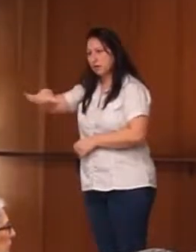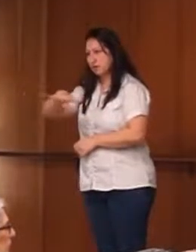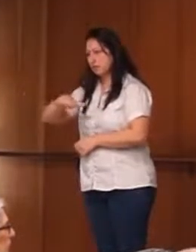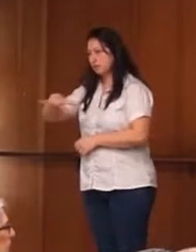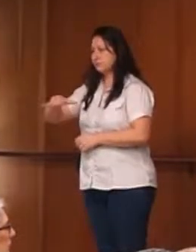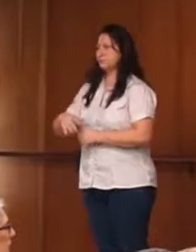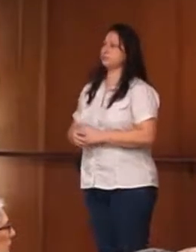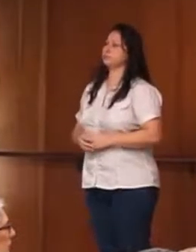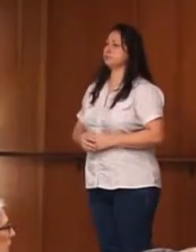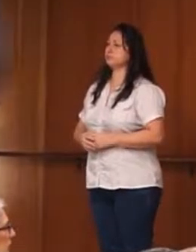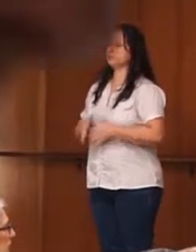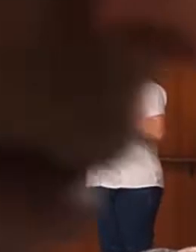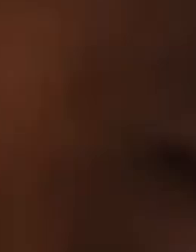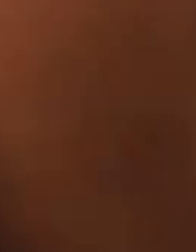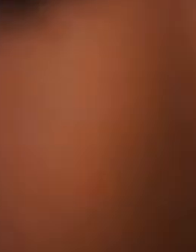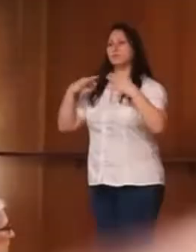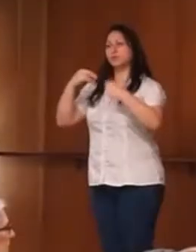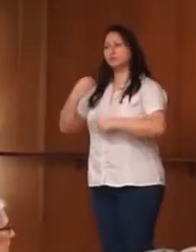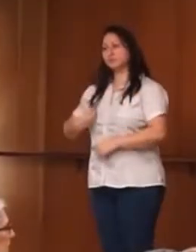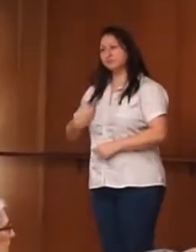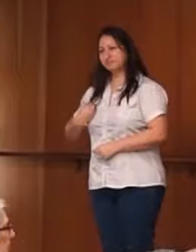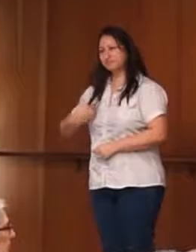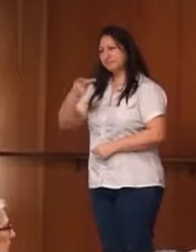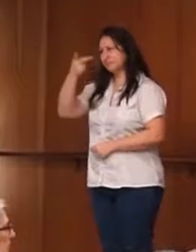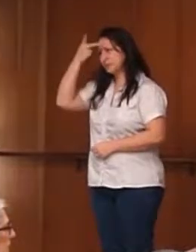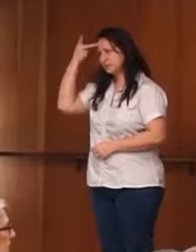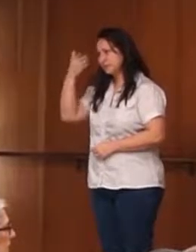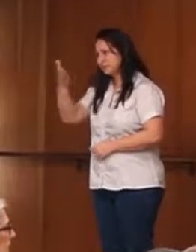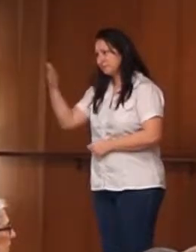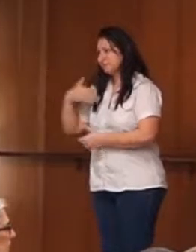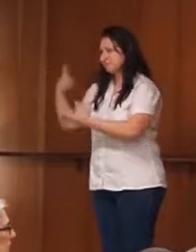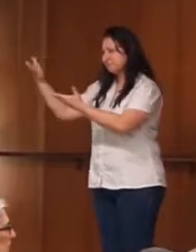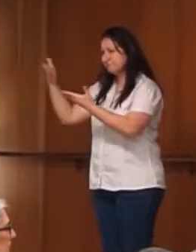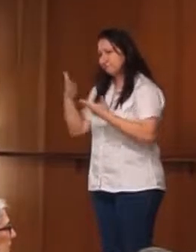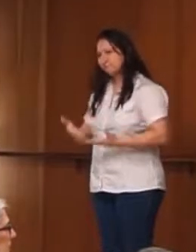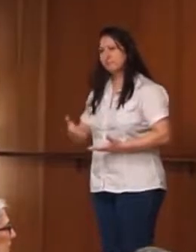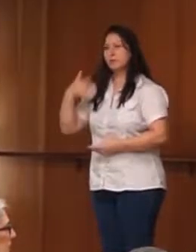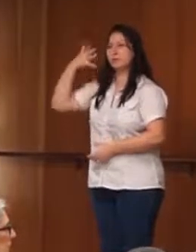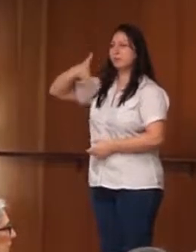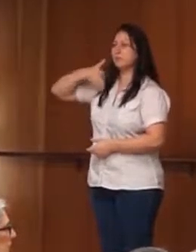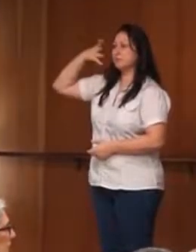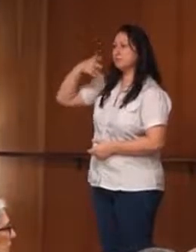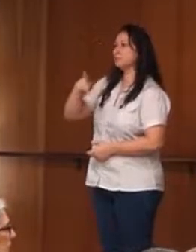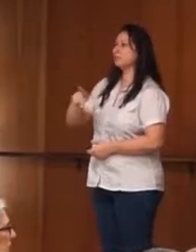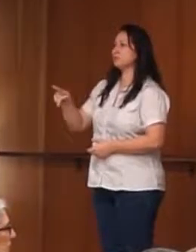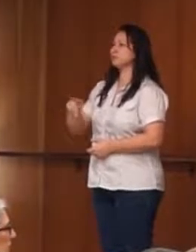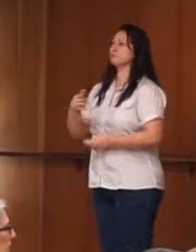Uma satisfação todos presentes aqui, convidados, né, palestrantes, professores,